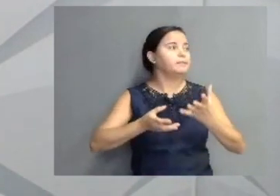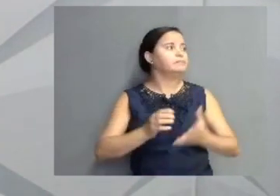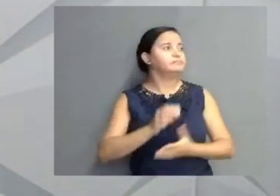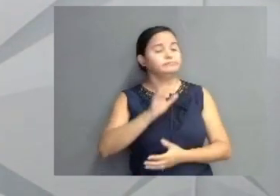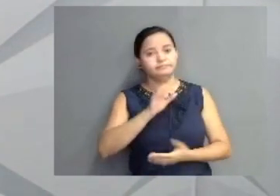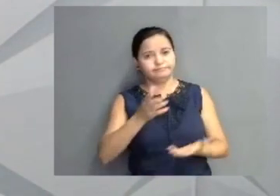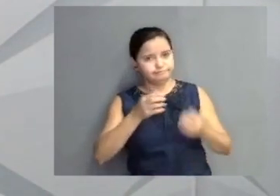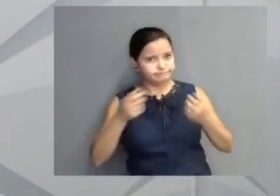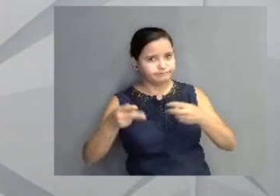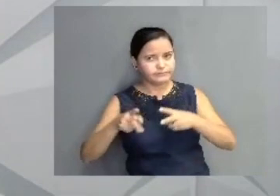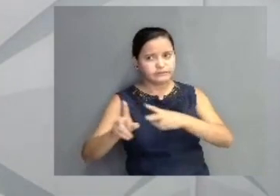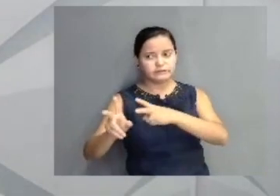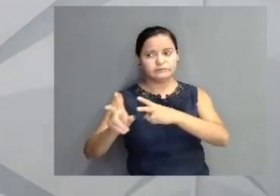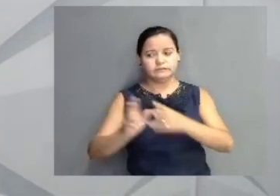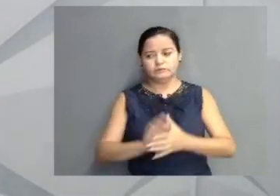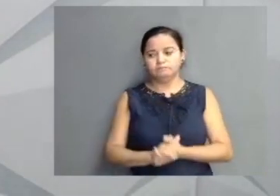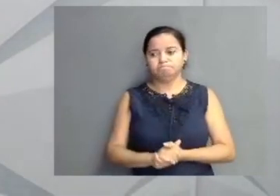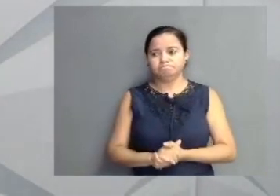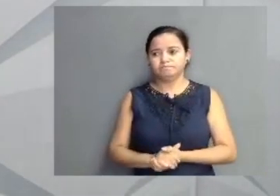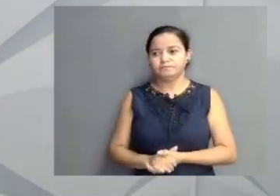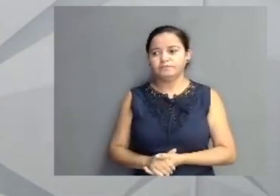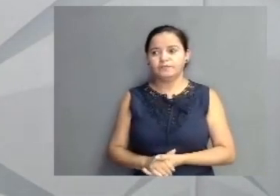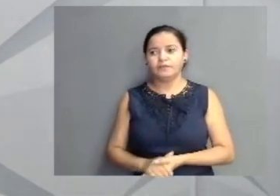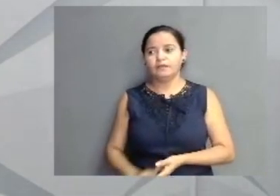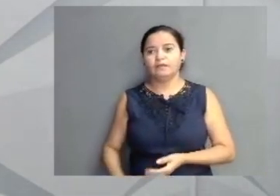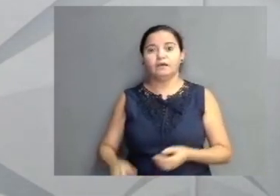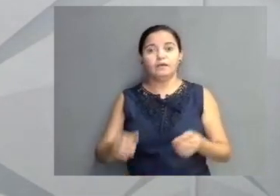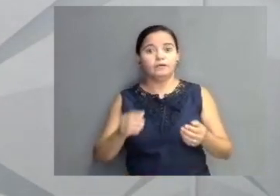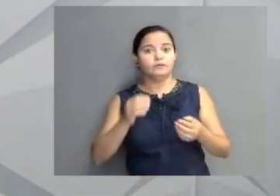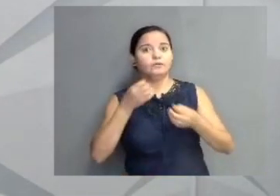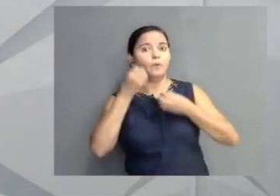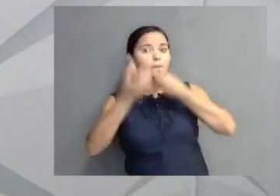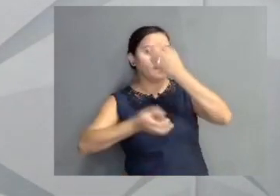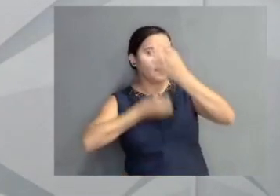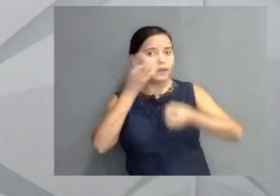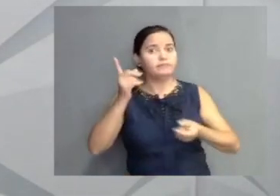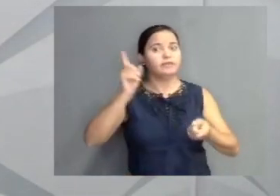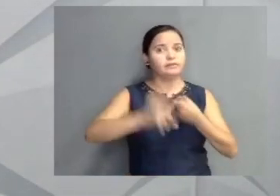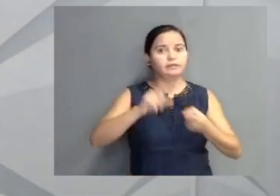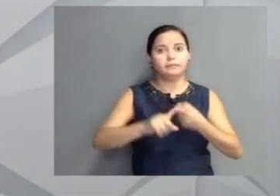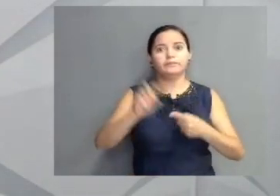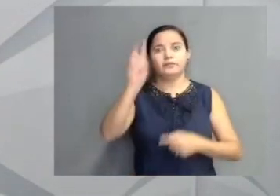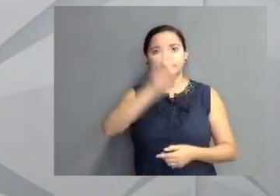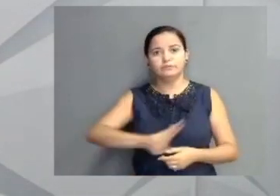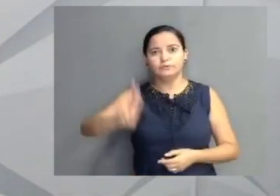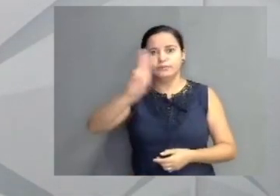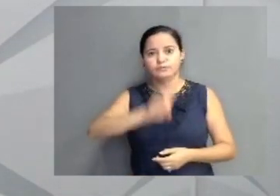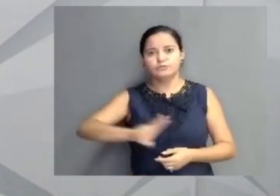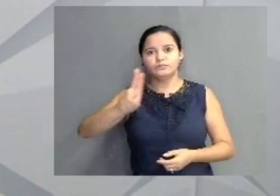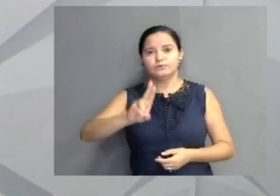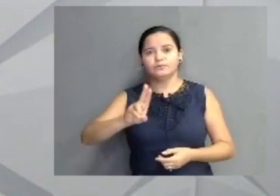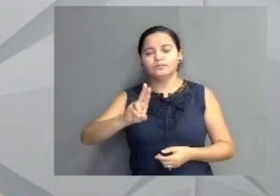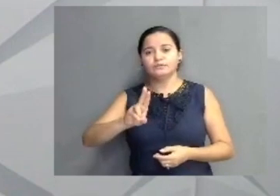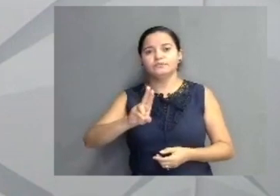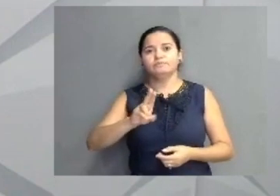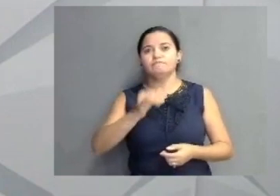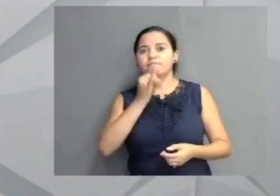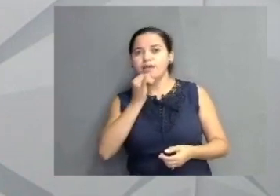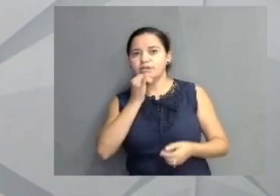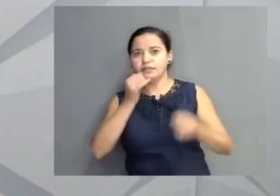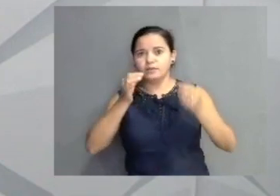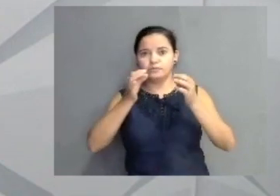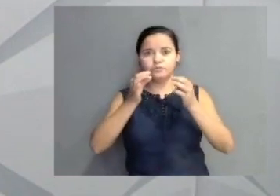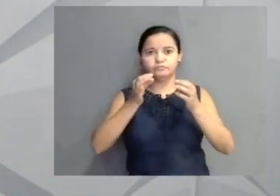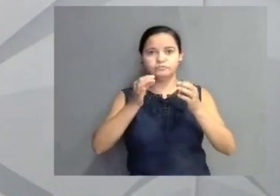etc. Tá? Então, ó, o nosso poeta ele também usou uma sequência de rimas. Por exemplo, as estrofes, vocês podem